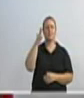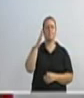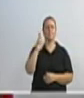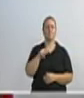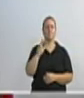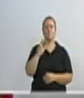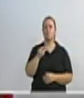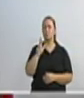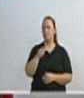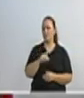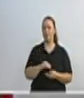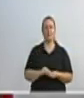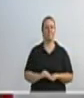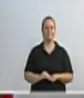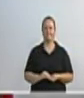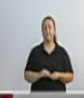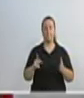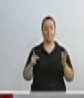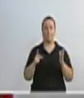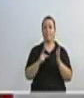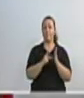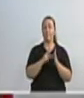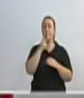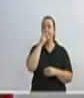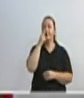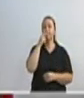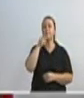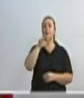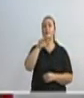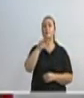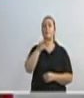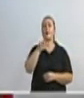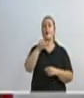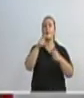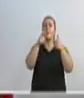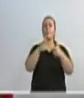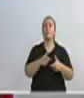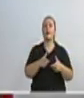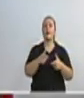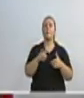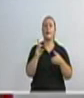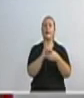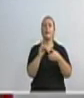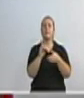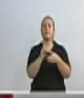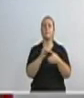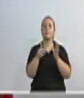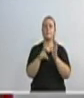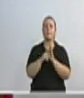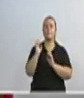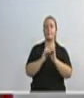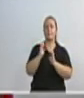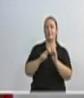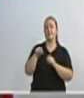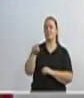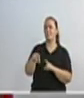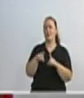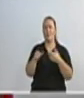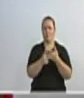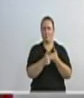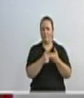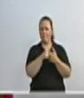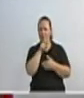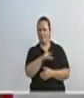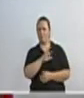PROCON acaba virando saque, né? E não é esse o nosso papel. Mas o que aqui nós temos